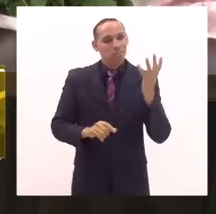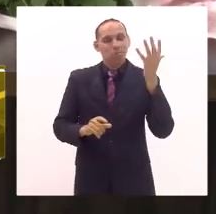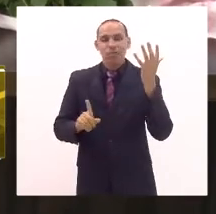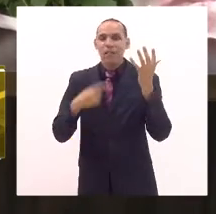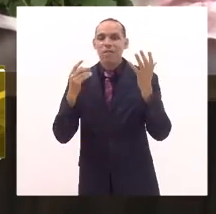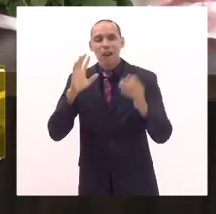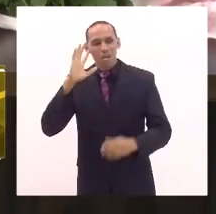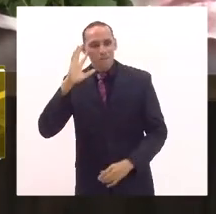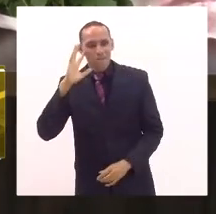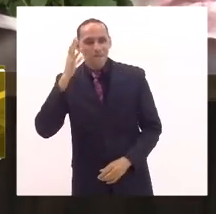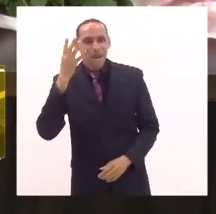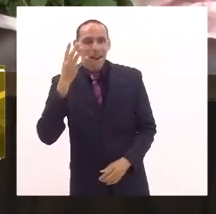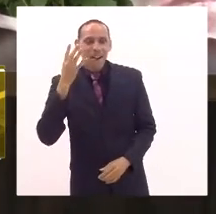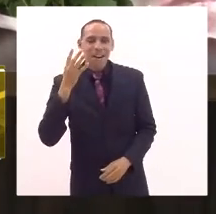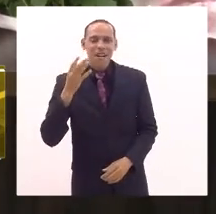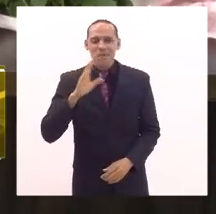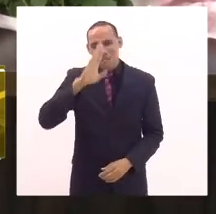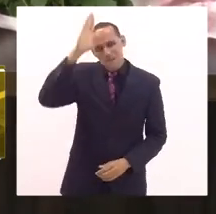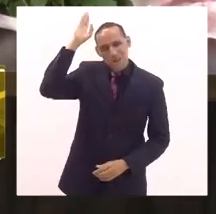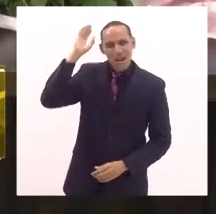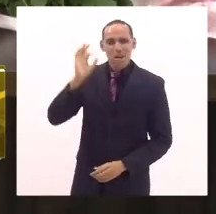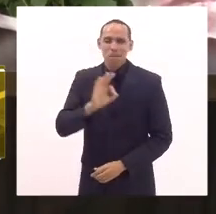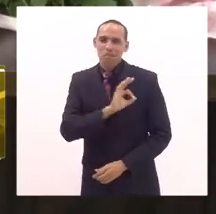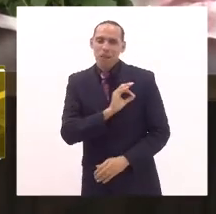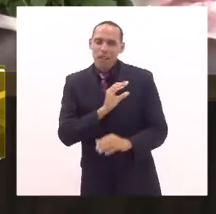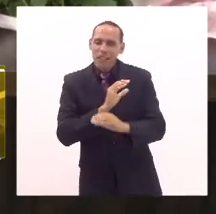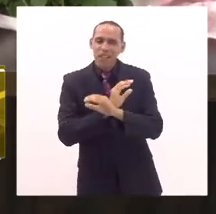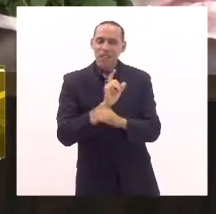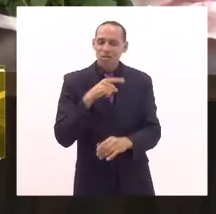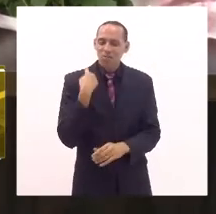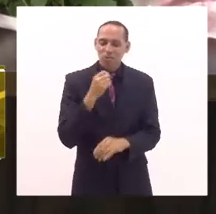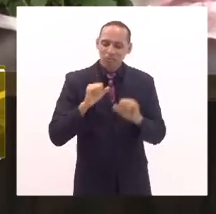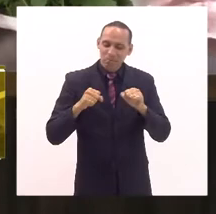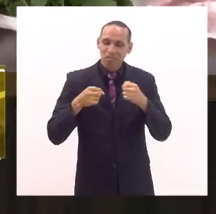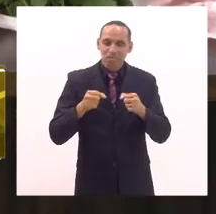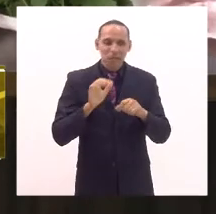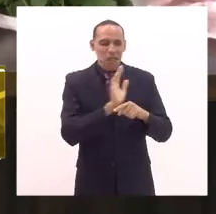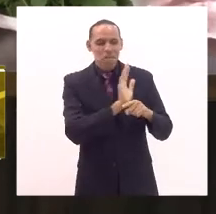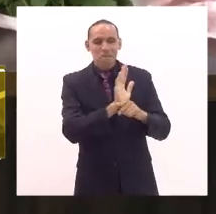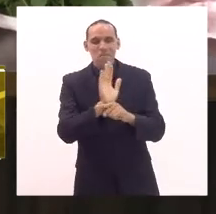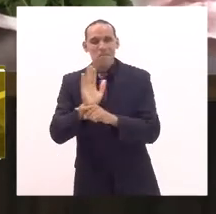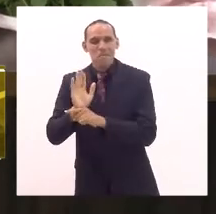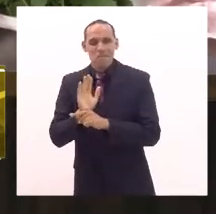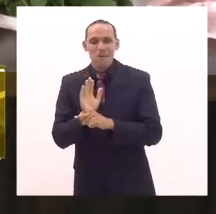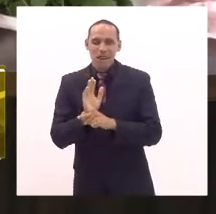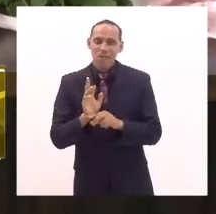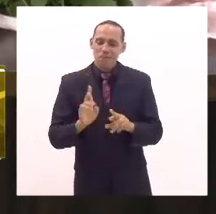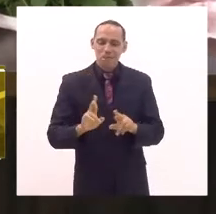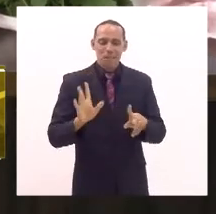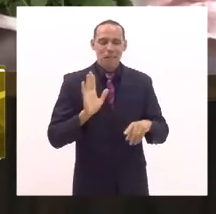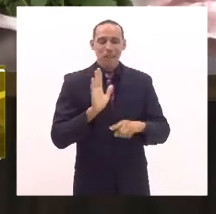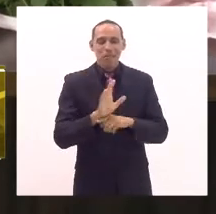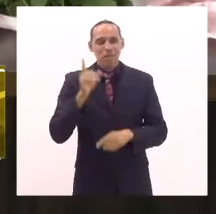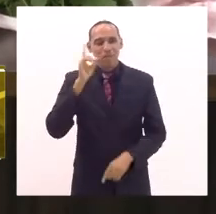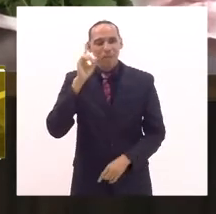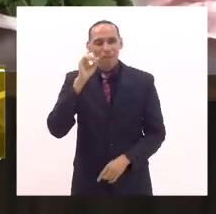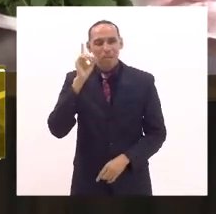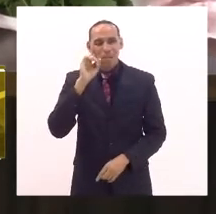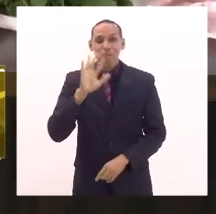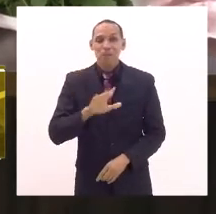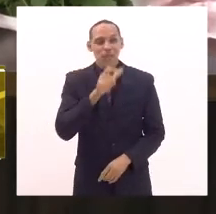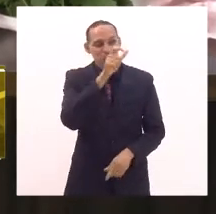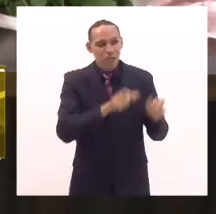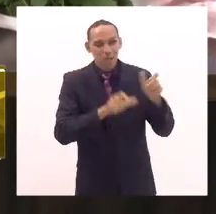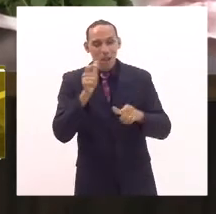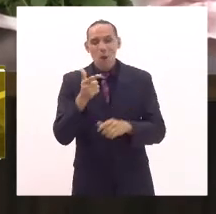Militar, Bombeiro, Polícia Civil, todos nós estamos aí realmente fazendo essa, fazemos a diferença no dia a dia. Mas nós temos outros heróis aqui,